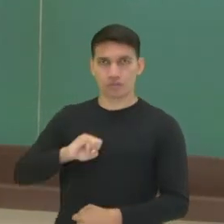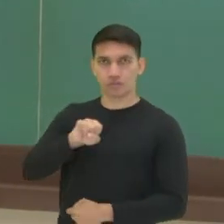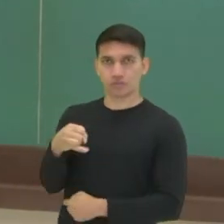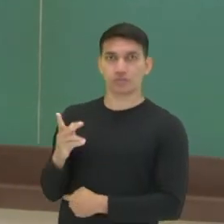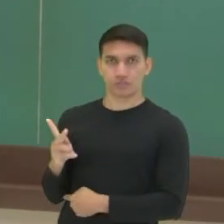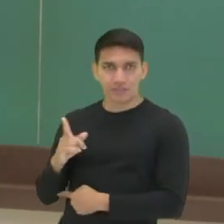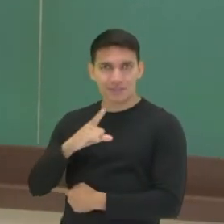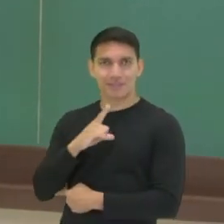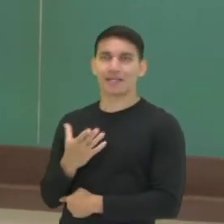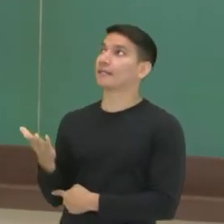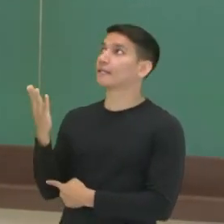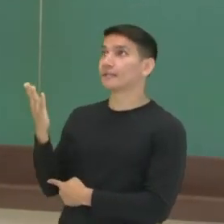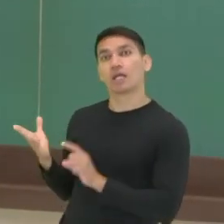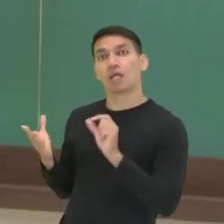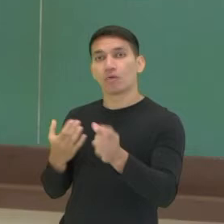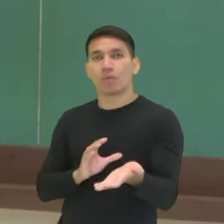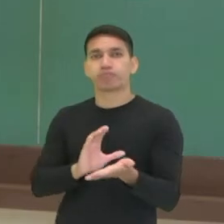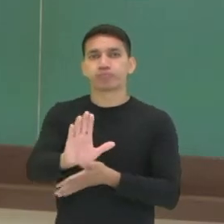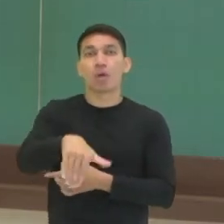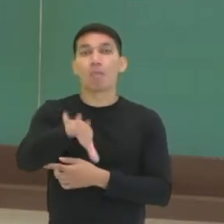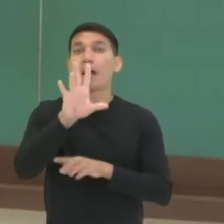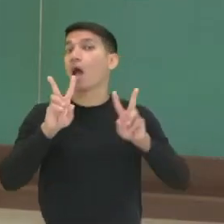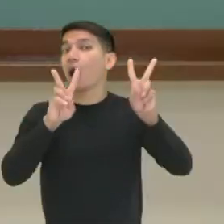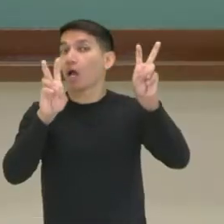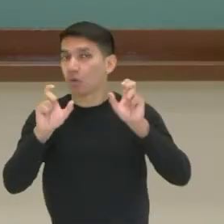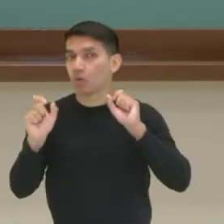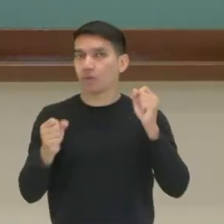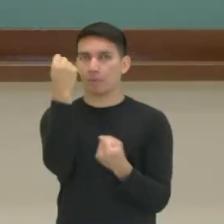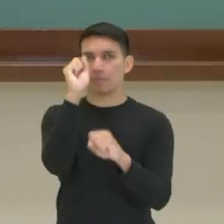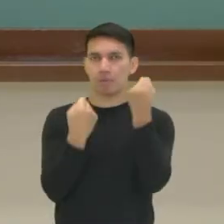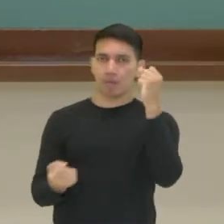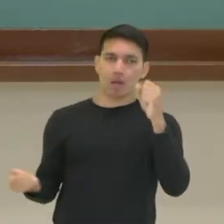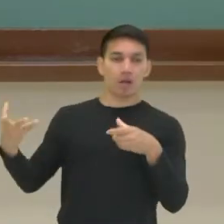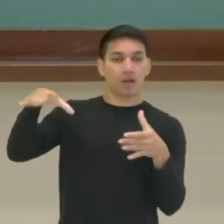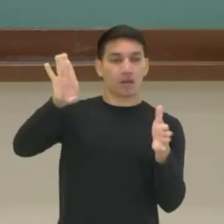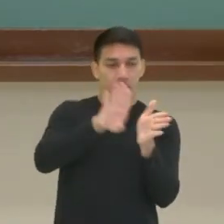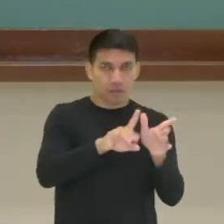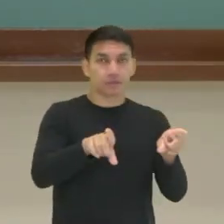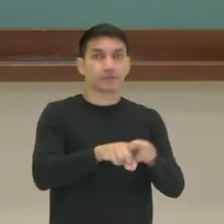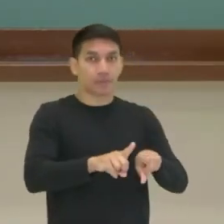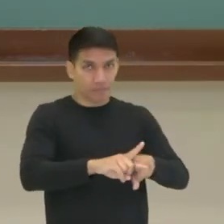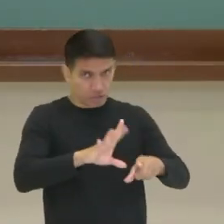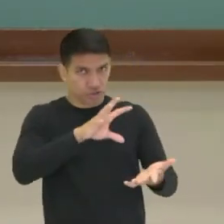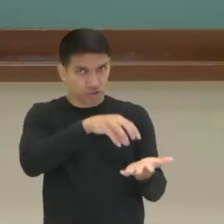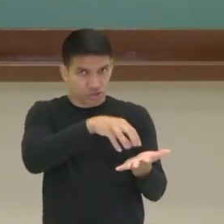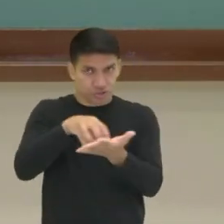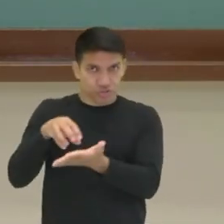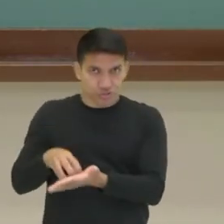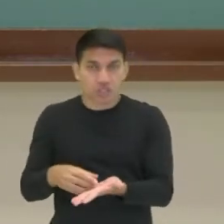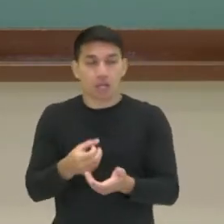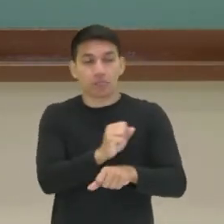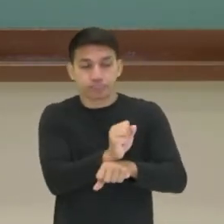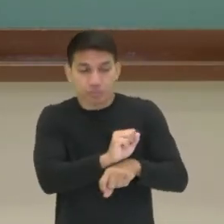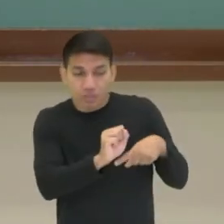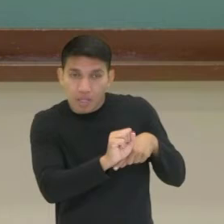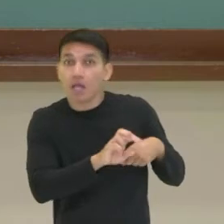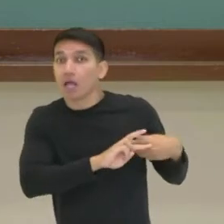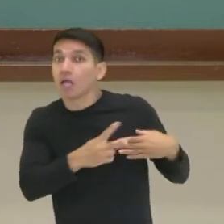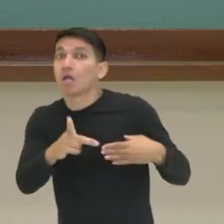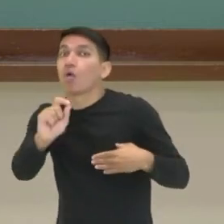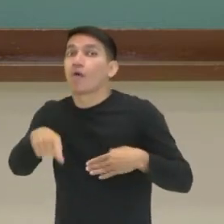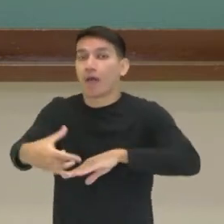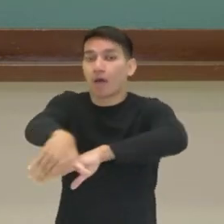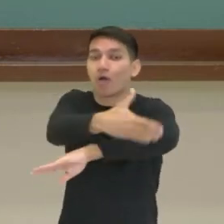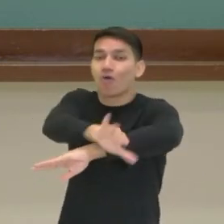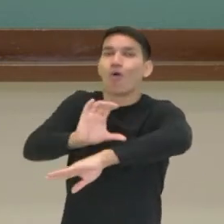Juscelino Kubitschek, que investiu mais ainda pesadamente em rodovias, né? A base dele foi investir principalmente em rodovias,